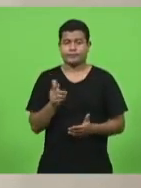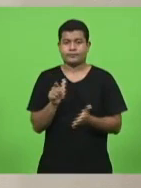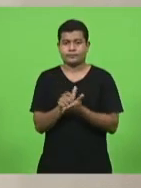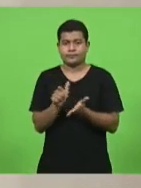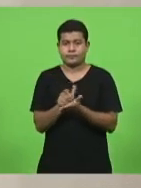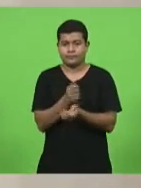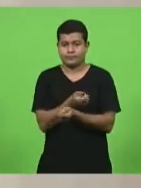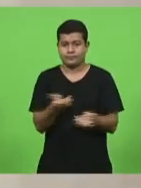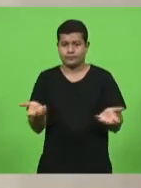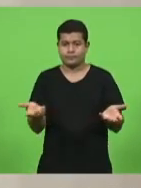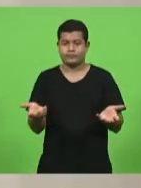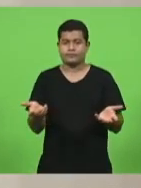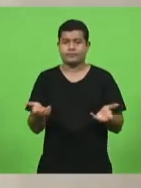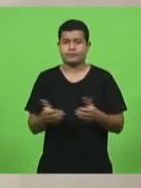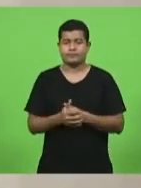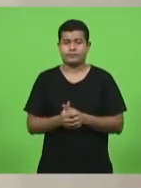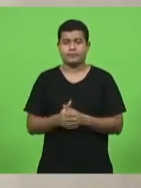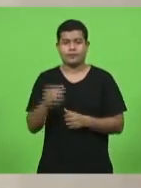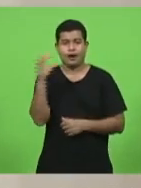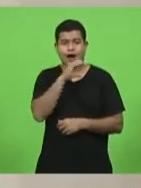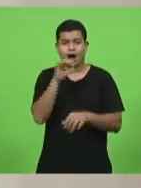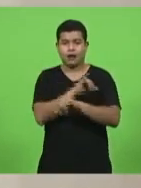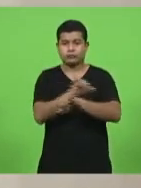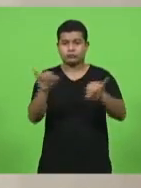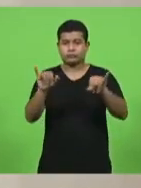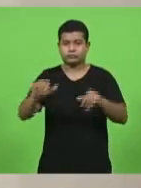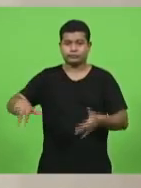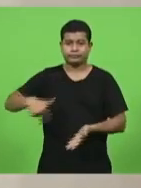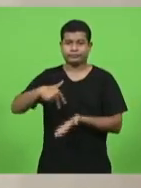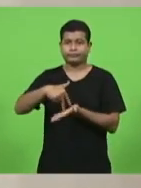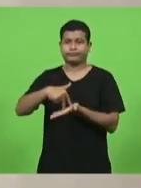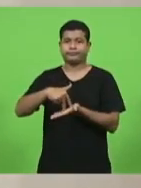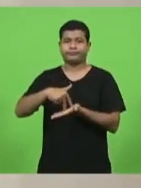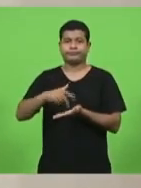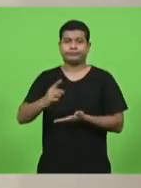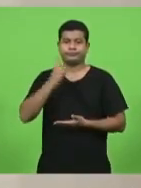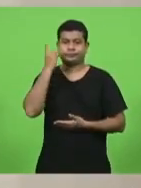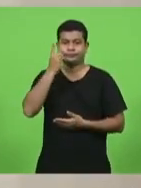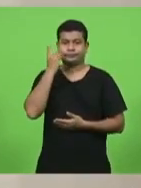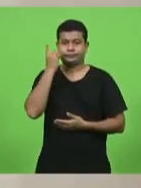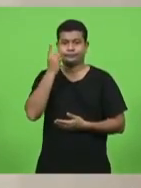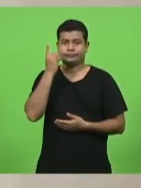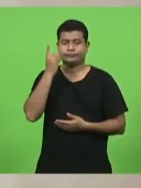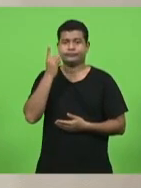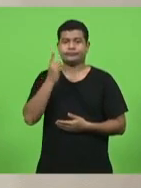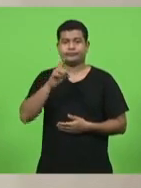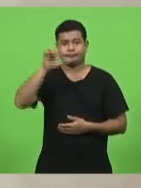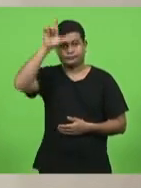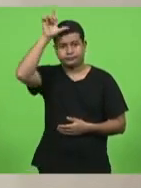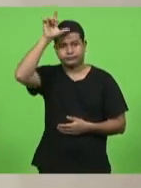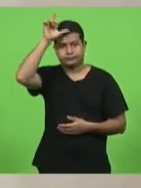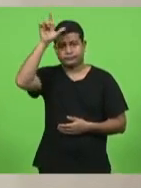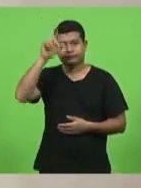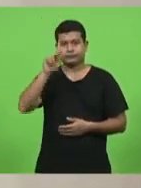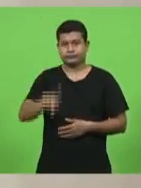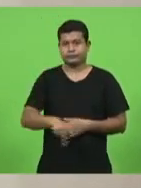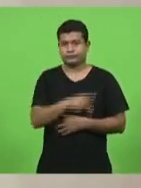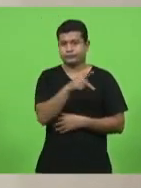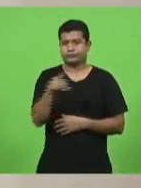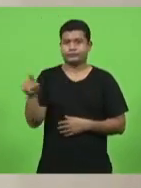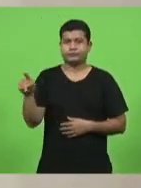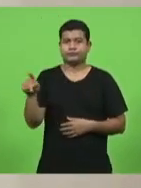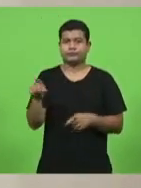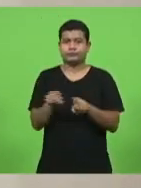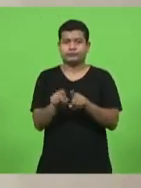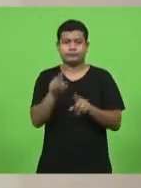procedesse à distribuição. Breves comunicações fizeram uso da palavra os senhores deputados Sargento Lima, Padre Pedro Baldicera